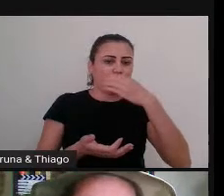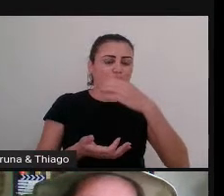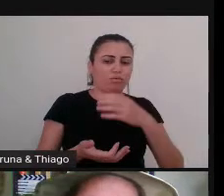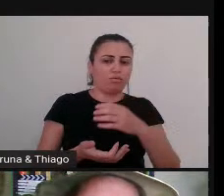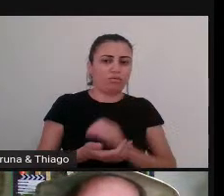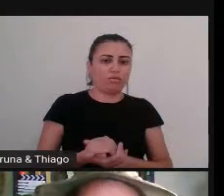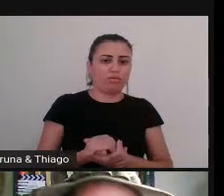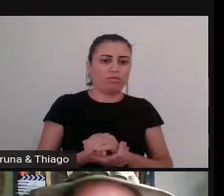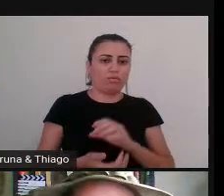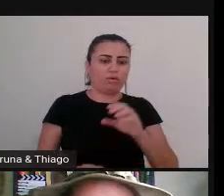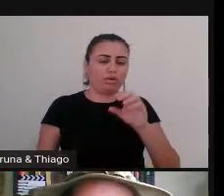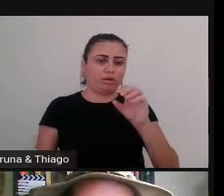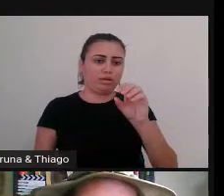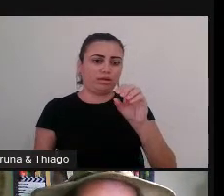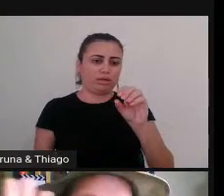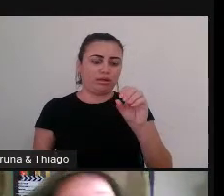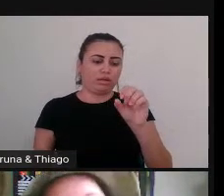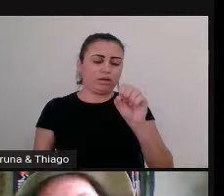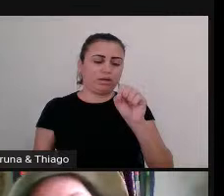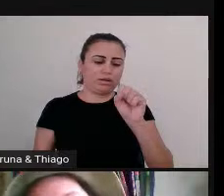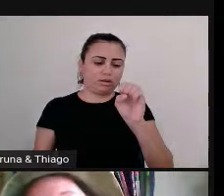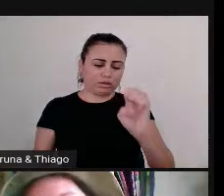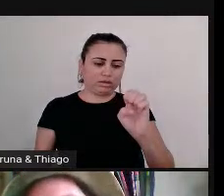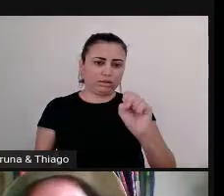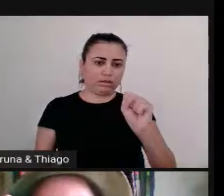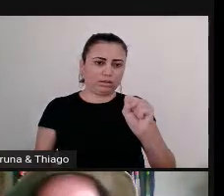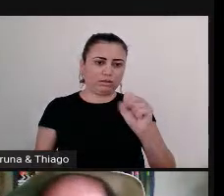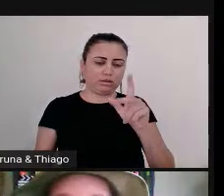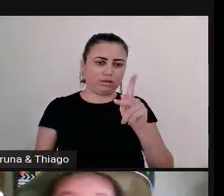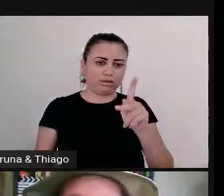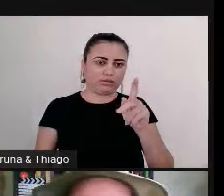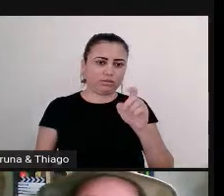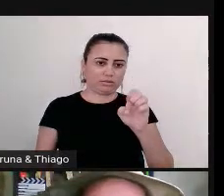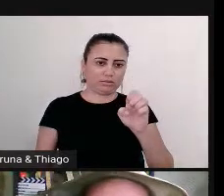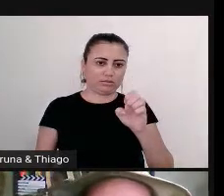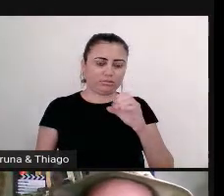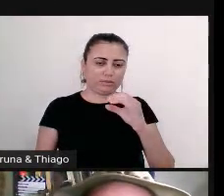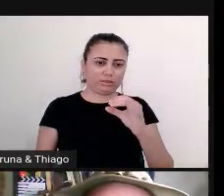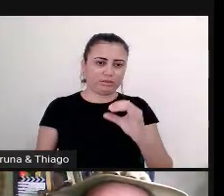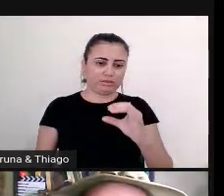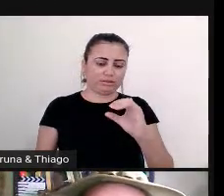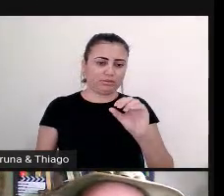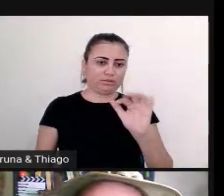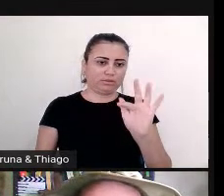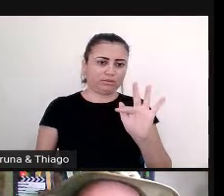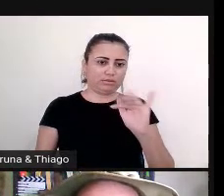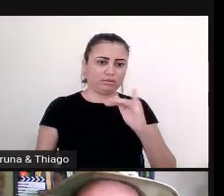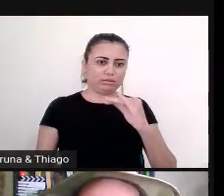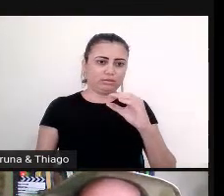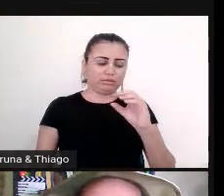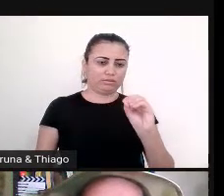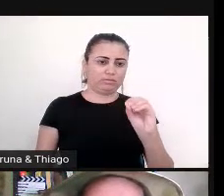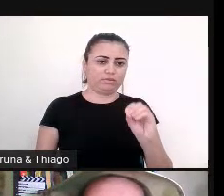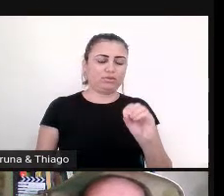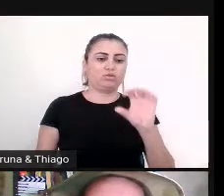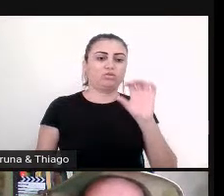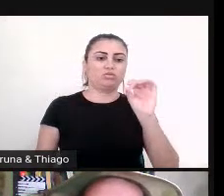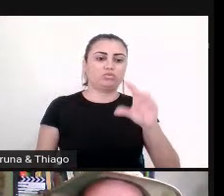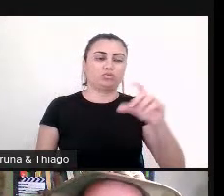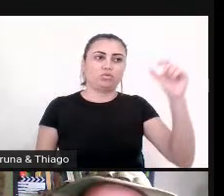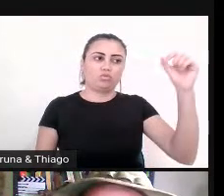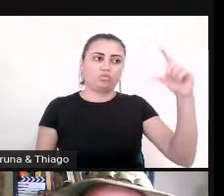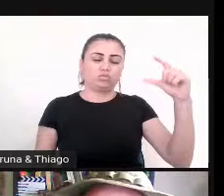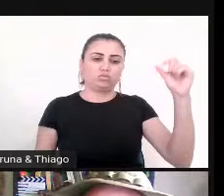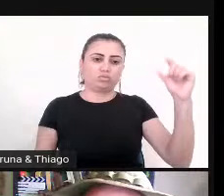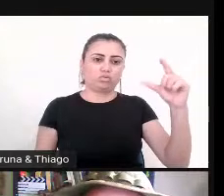Mas leva para o hospital para tomar o soro. Porque específico não serve para nada, mas tem gente que acredita. O soro antiveneno é o único tratamento eficaz